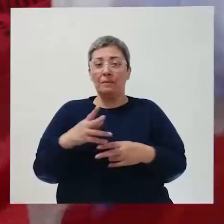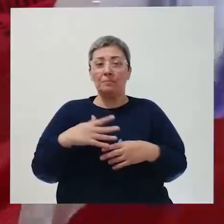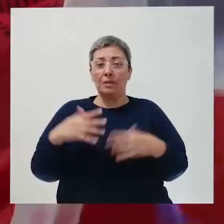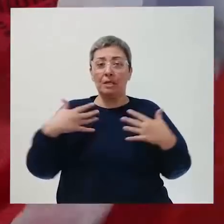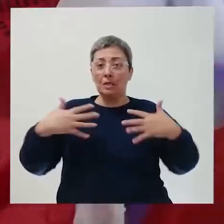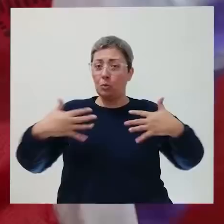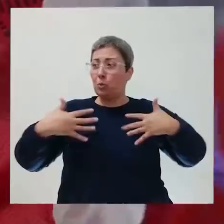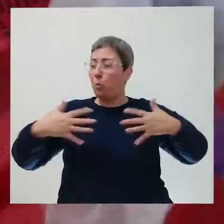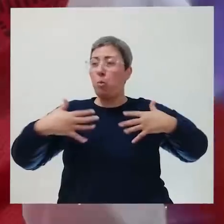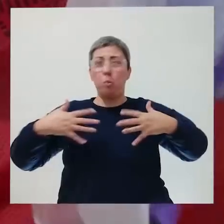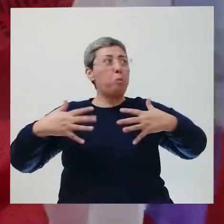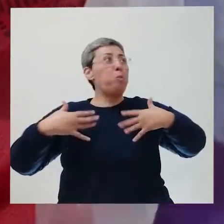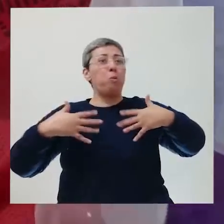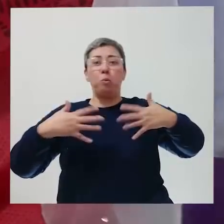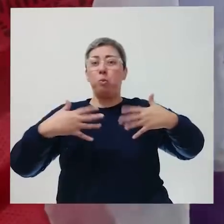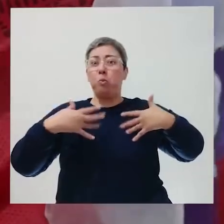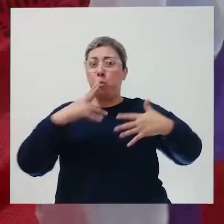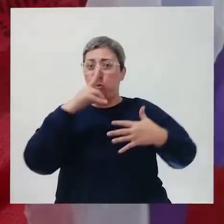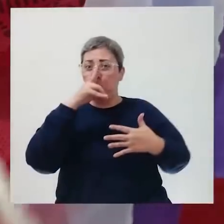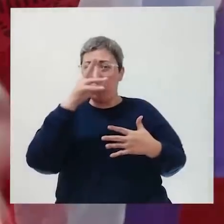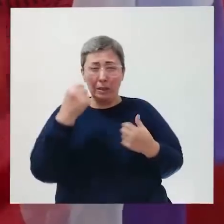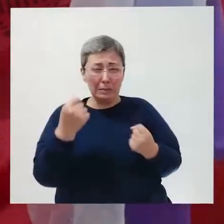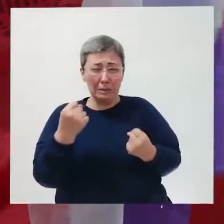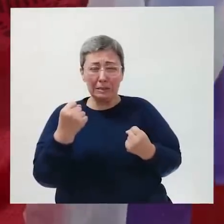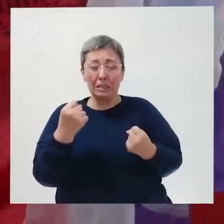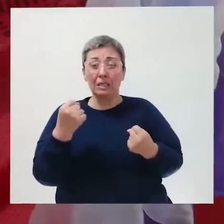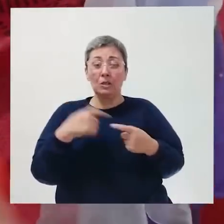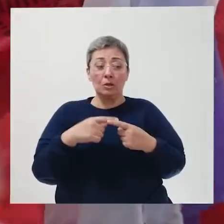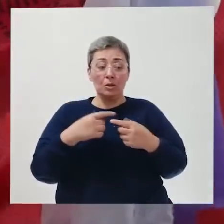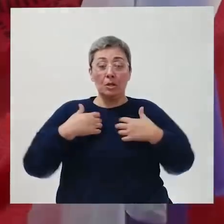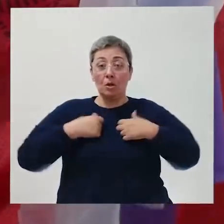E era tanta força, que o